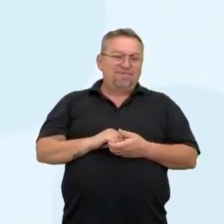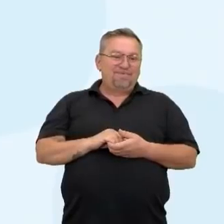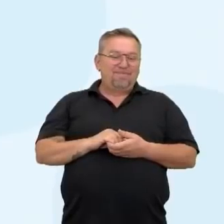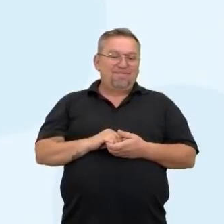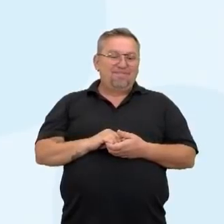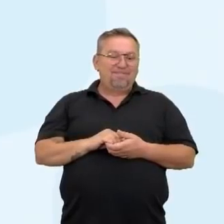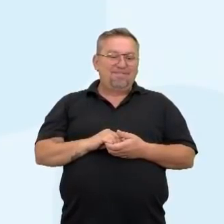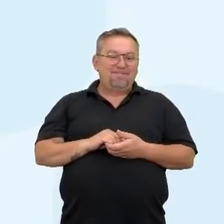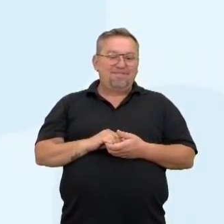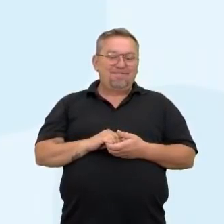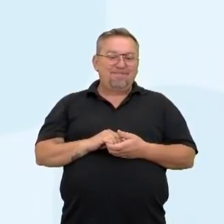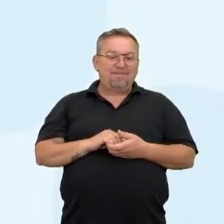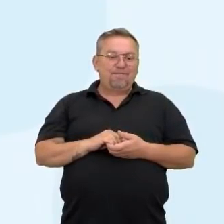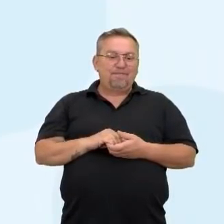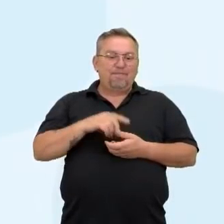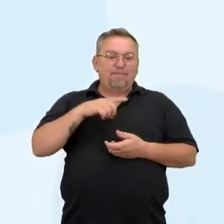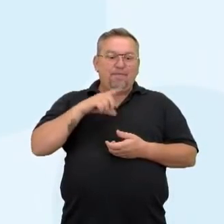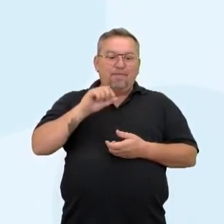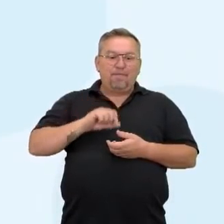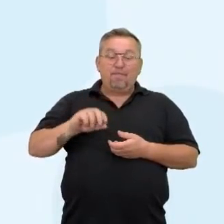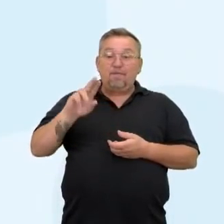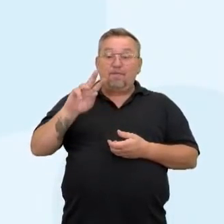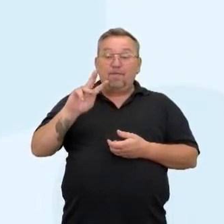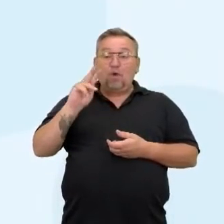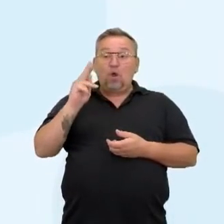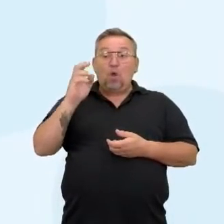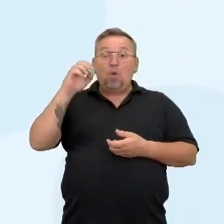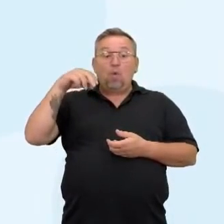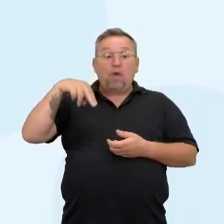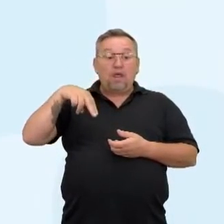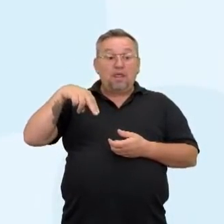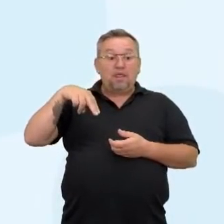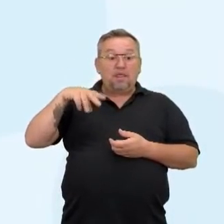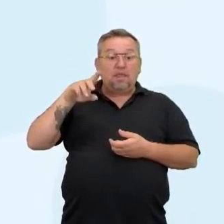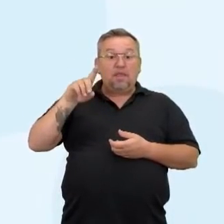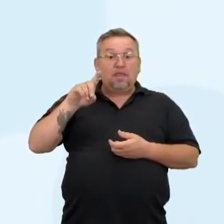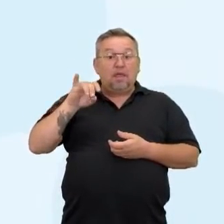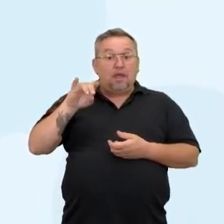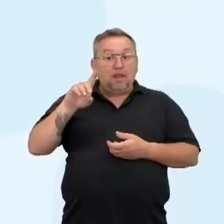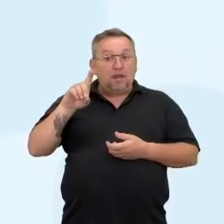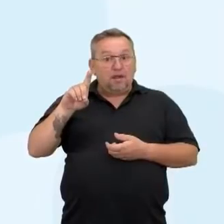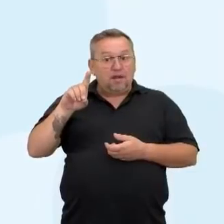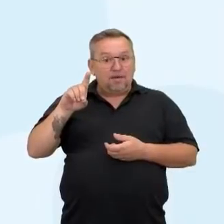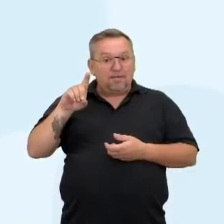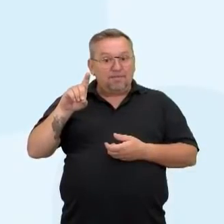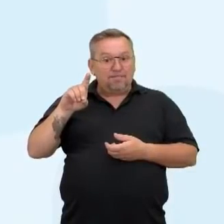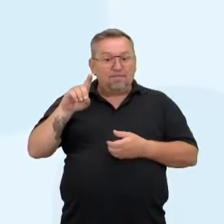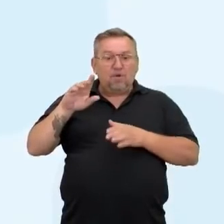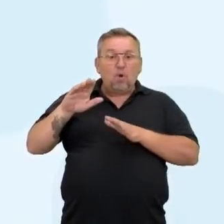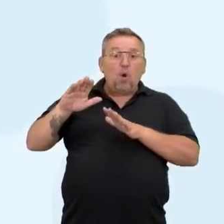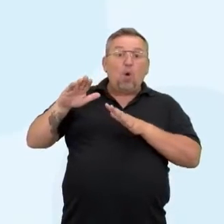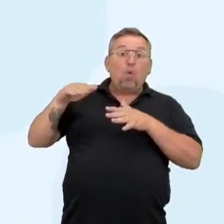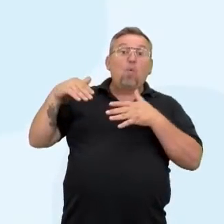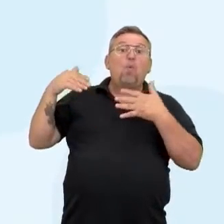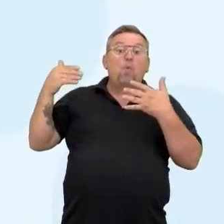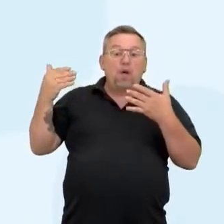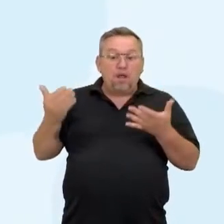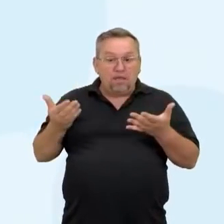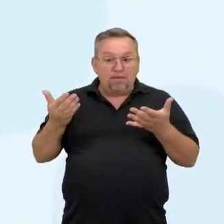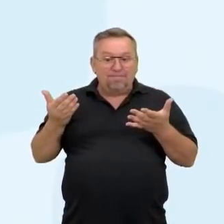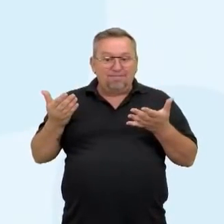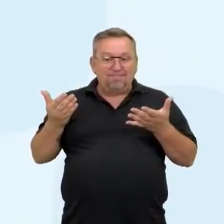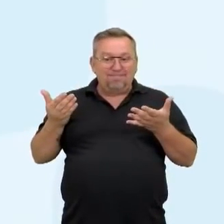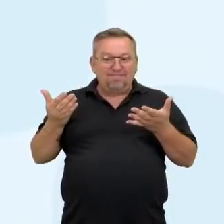Aqui. A gente tem aqui, ó. When did they have dinner? Quando? Então, when.